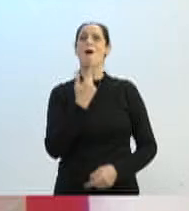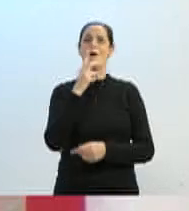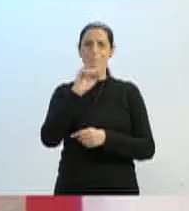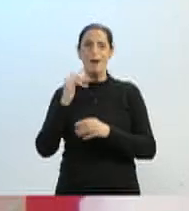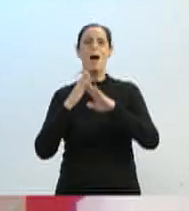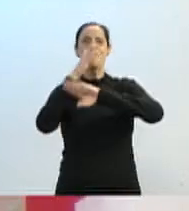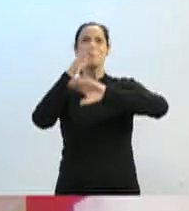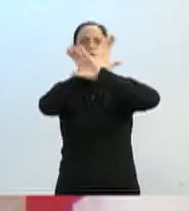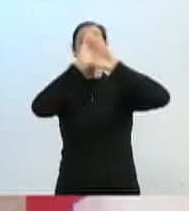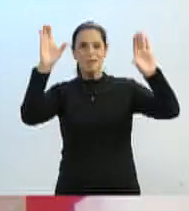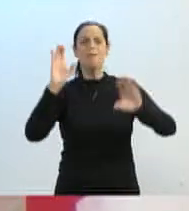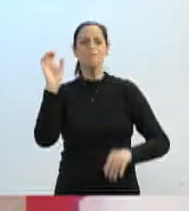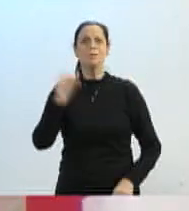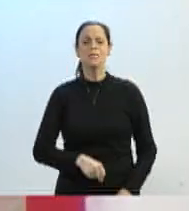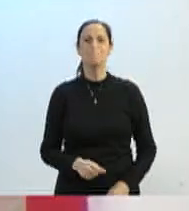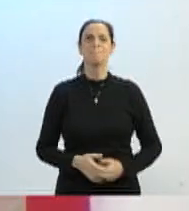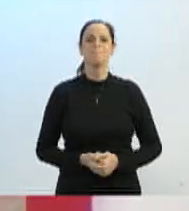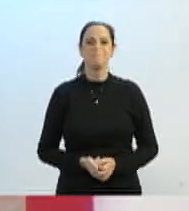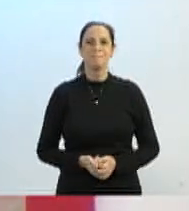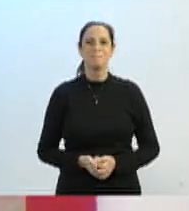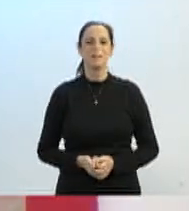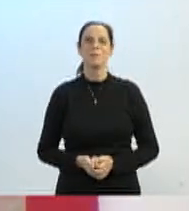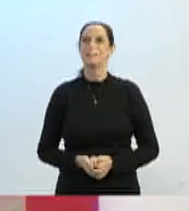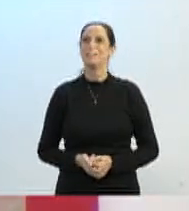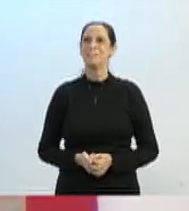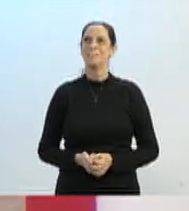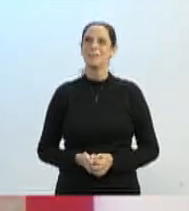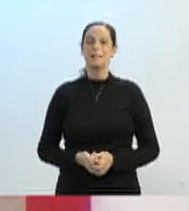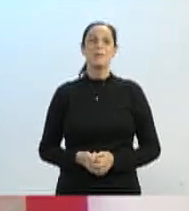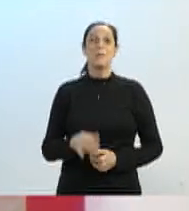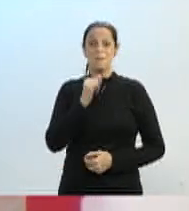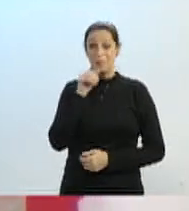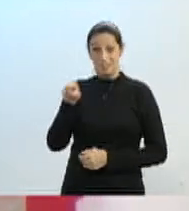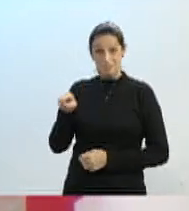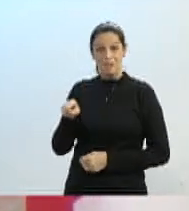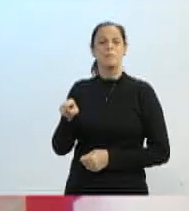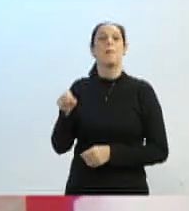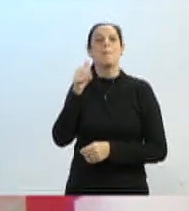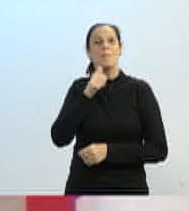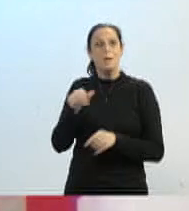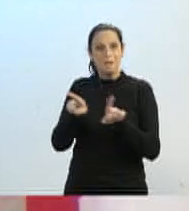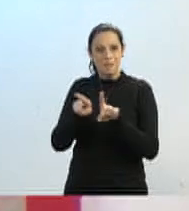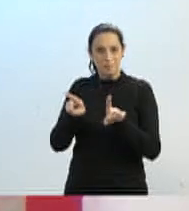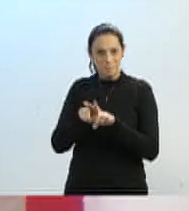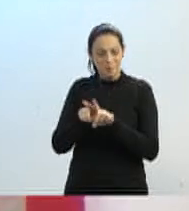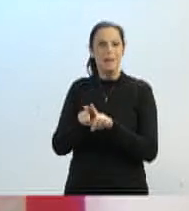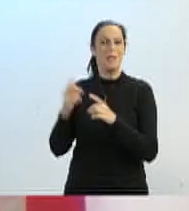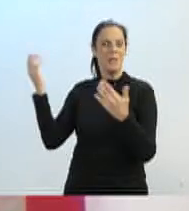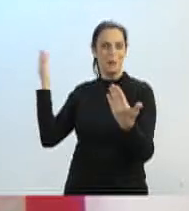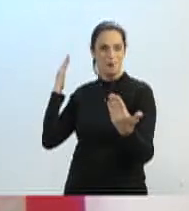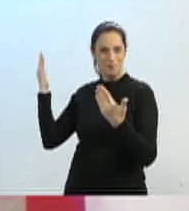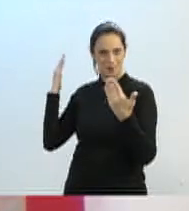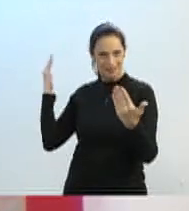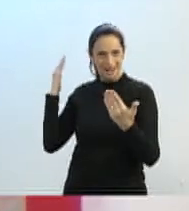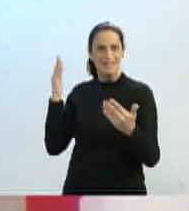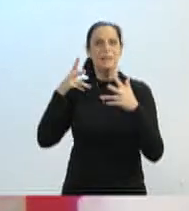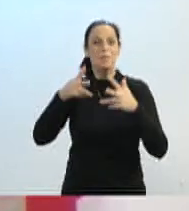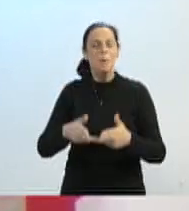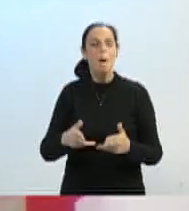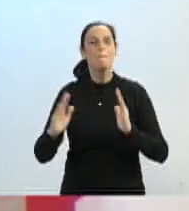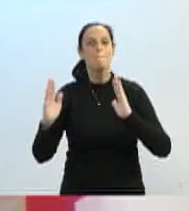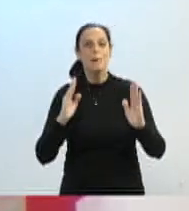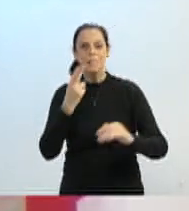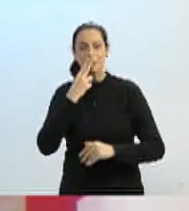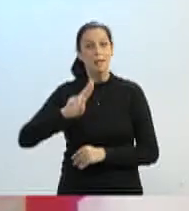Qualquer semelhança com a implementação do nazismo, que afirmava algo semelhante sobre os grupos perseguidos, não é mera coincidência? Pois